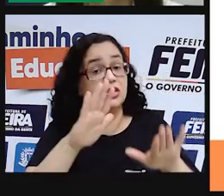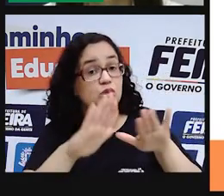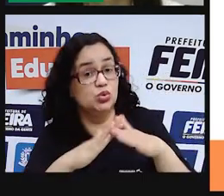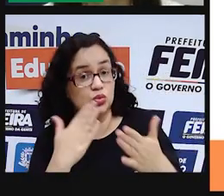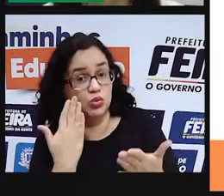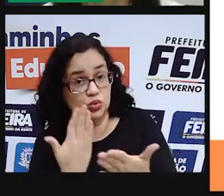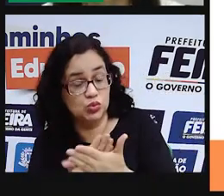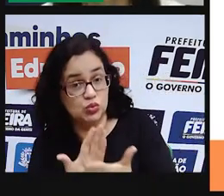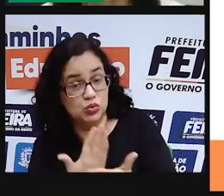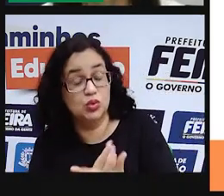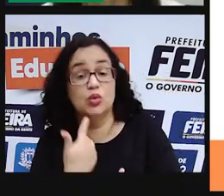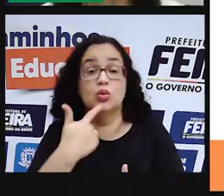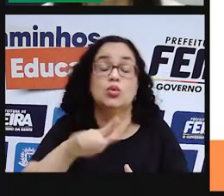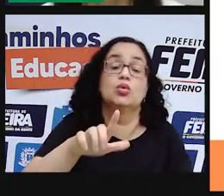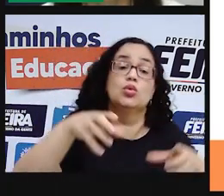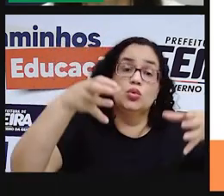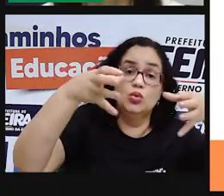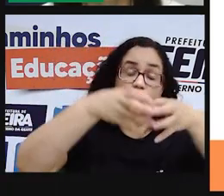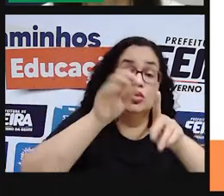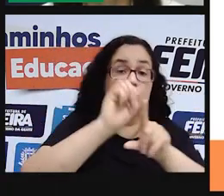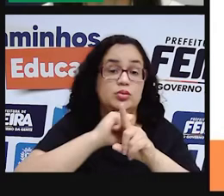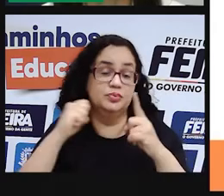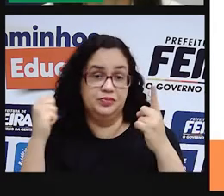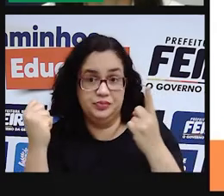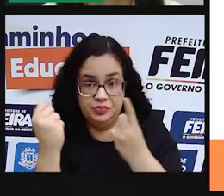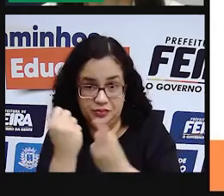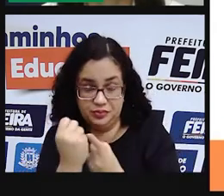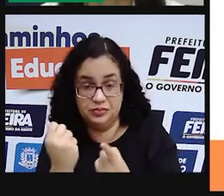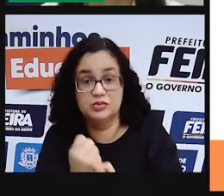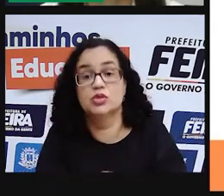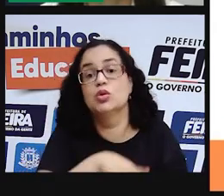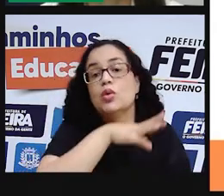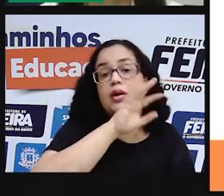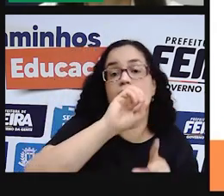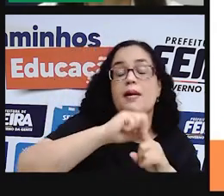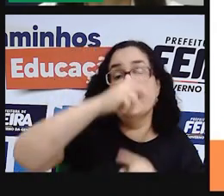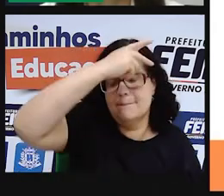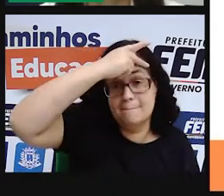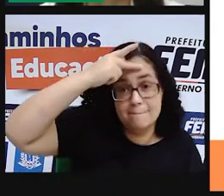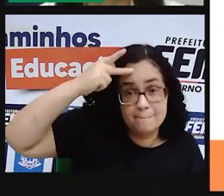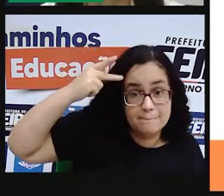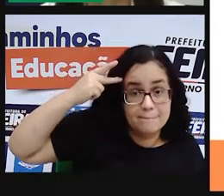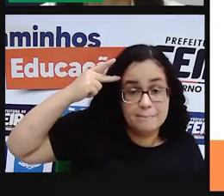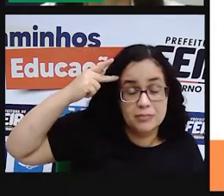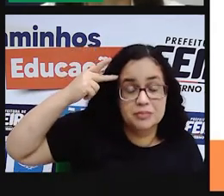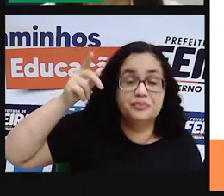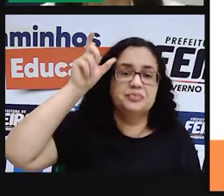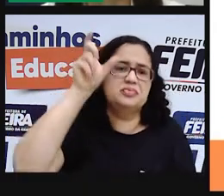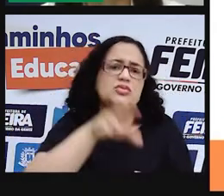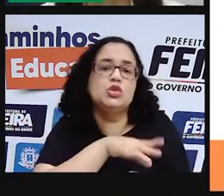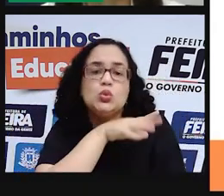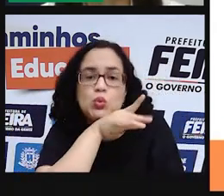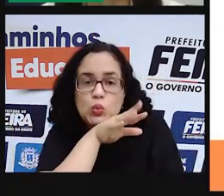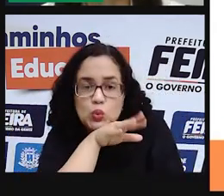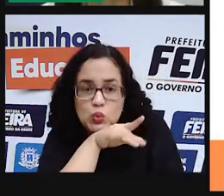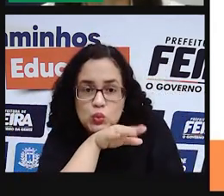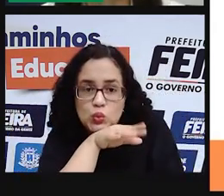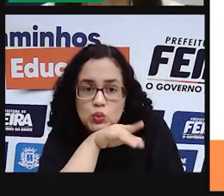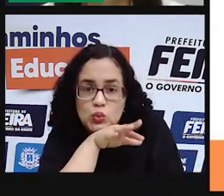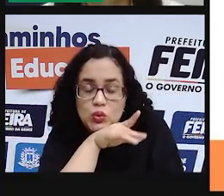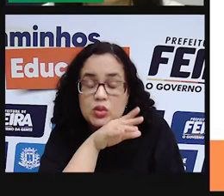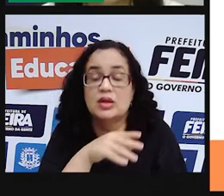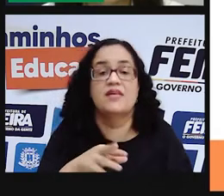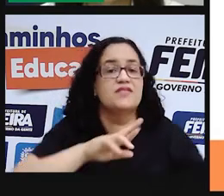mesmo em outros núcleos sociais pode ser um verdadeiro inferno para uma pessoa. As consequências negativas para isto